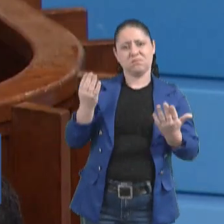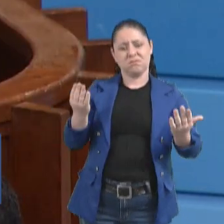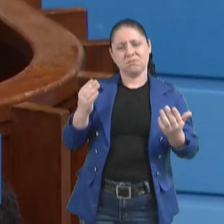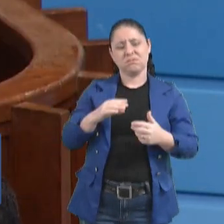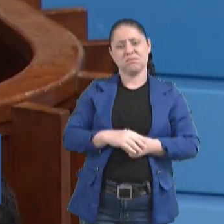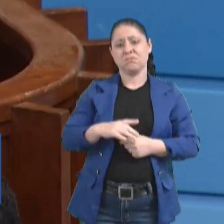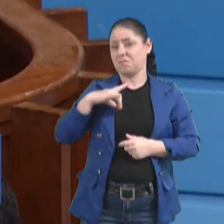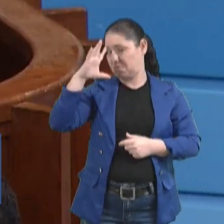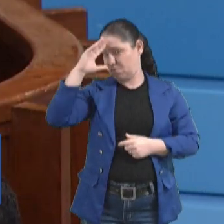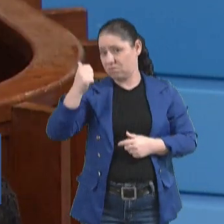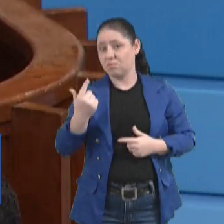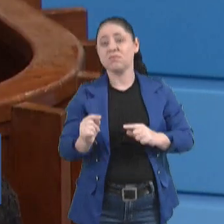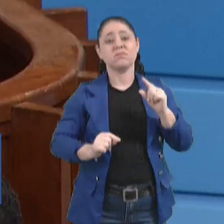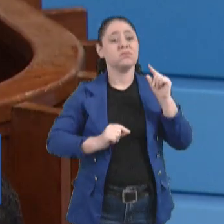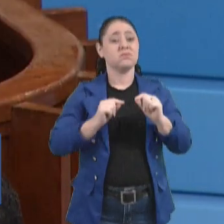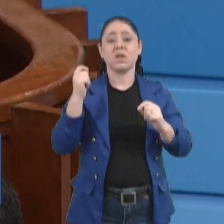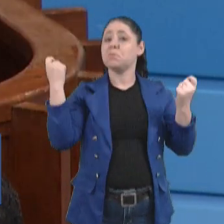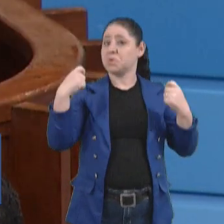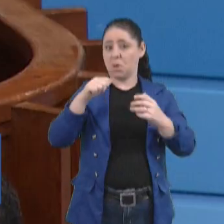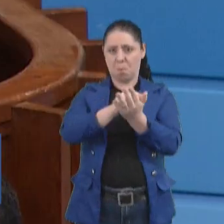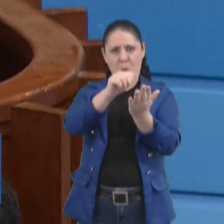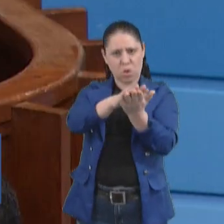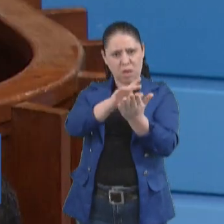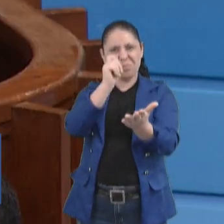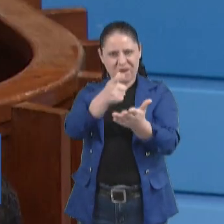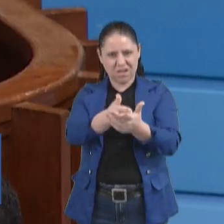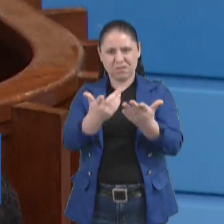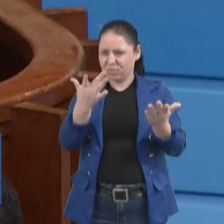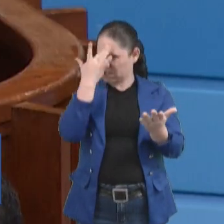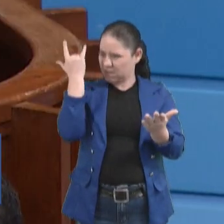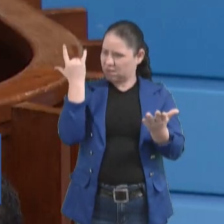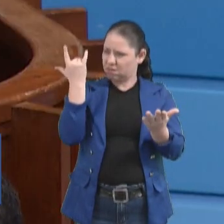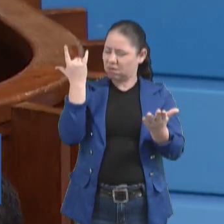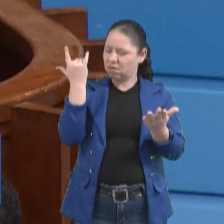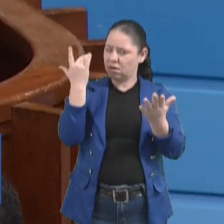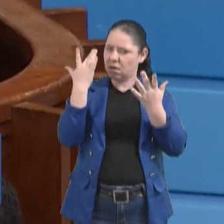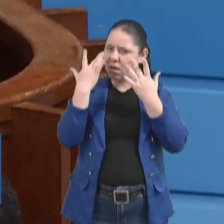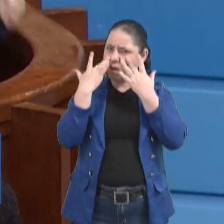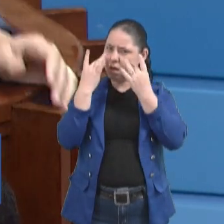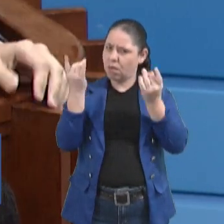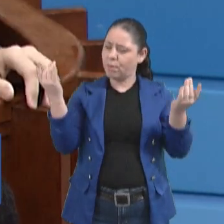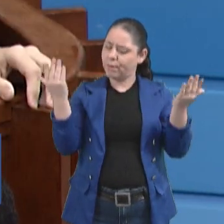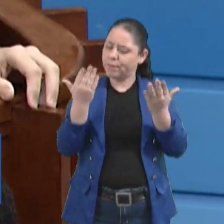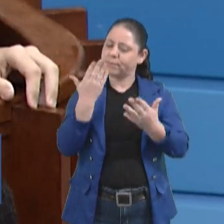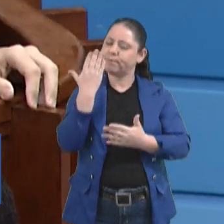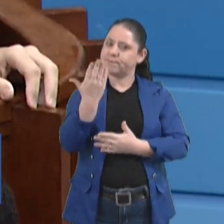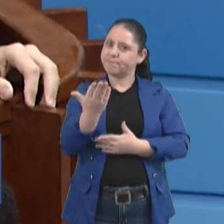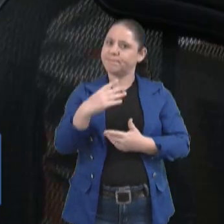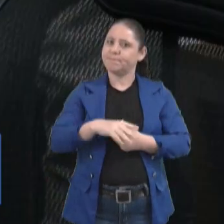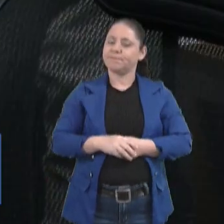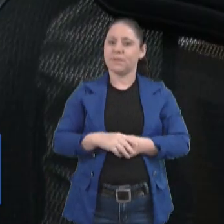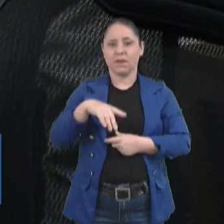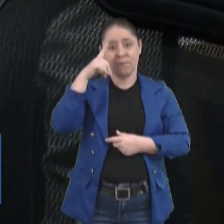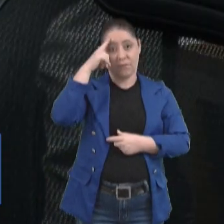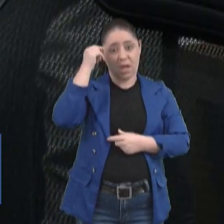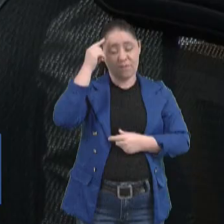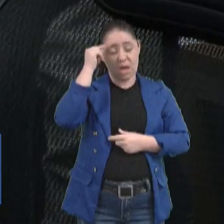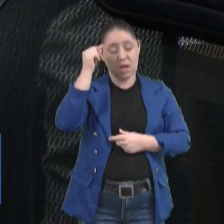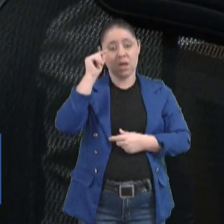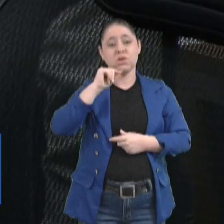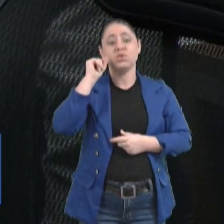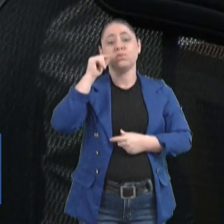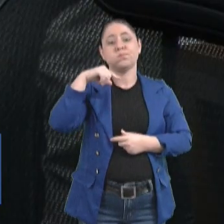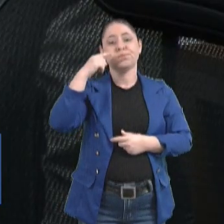Justiça decidiu que tem que multar. E aí eu chamo a atenção a Vossas Excelências, aos acadêmicos de